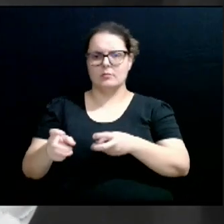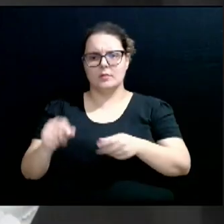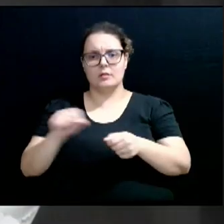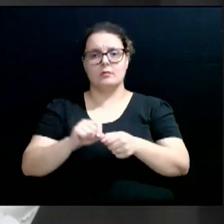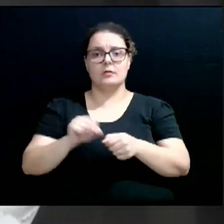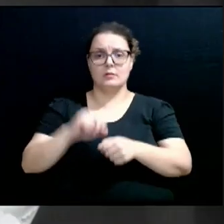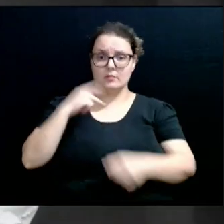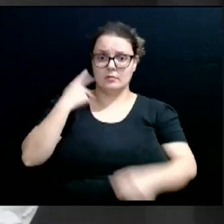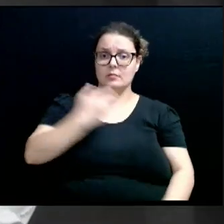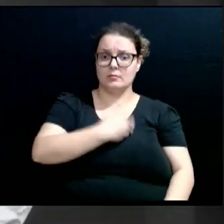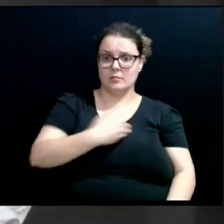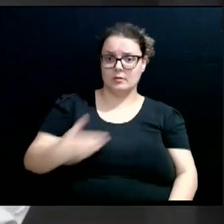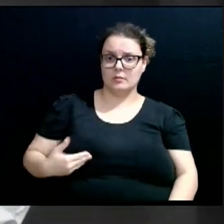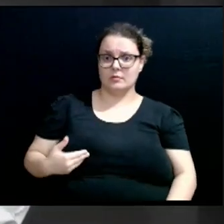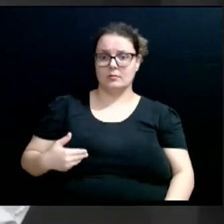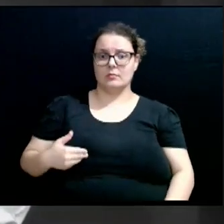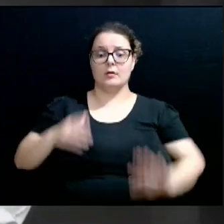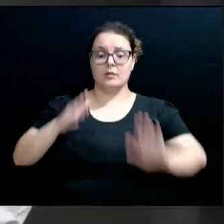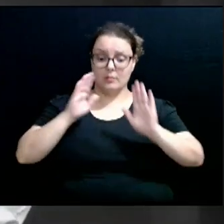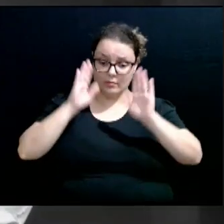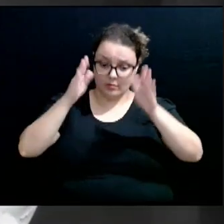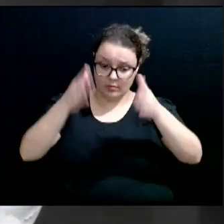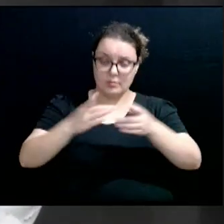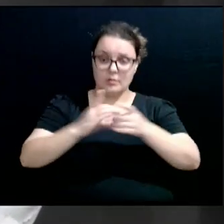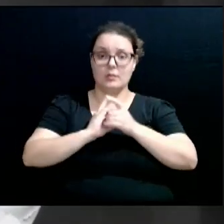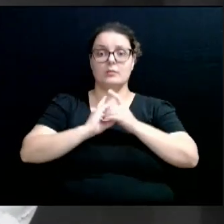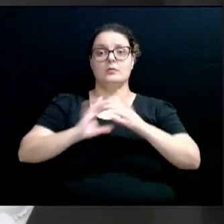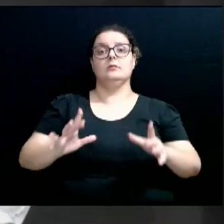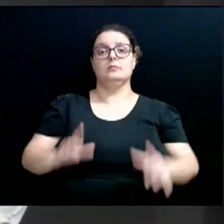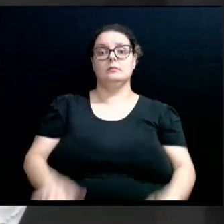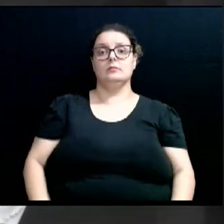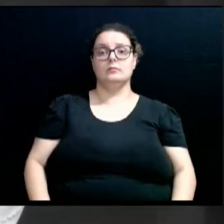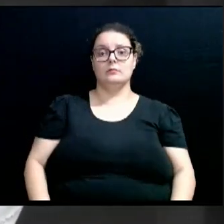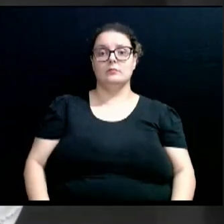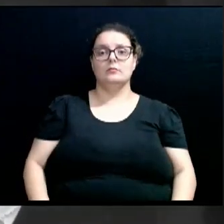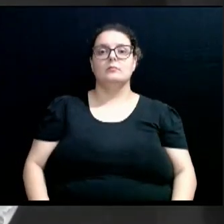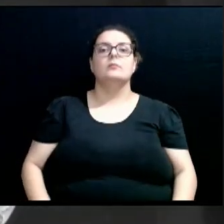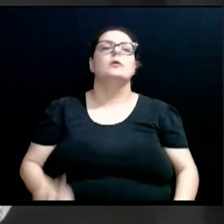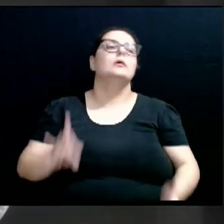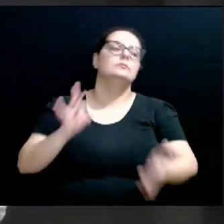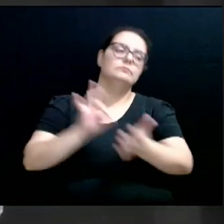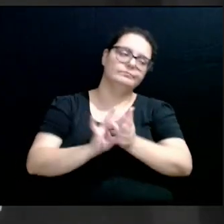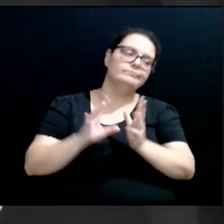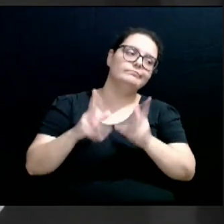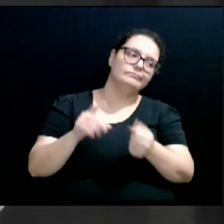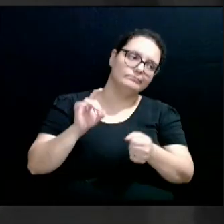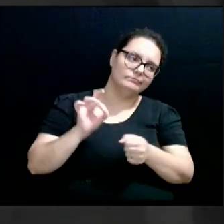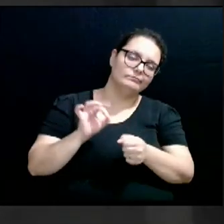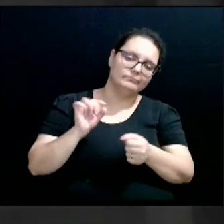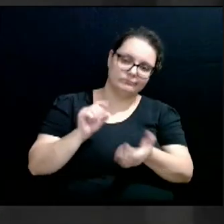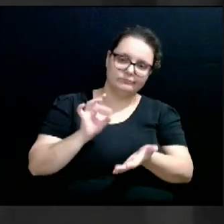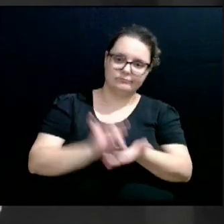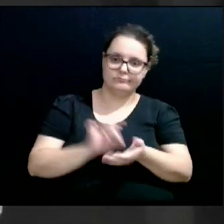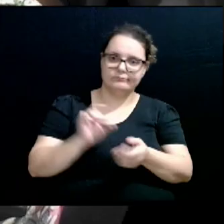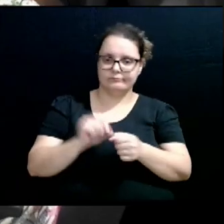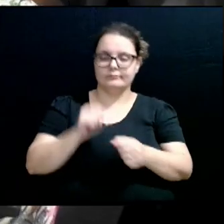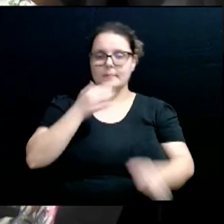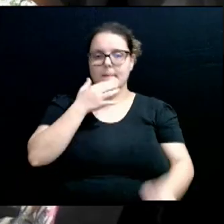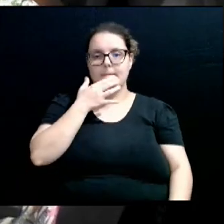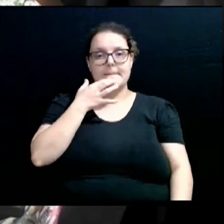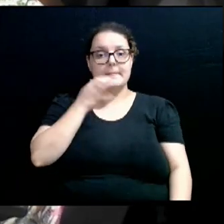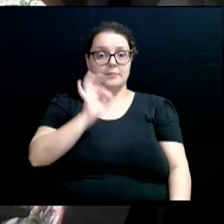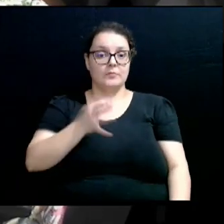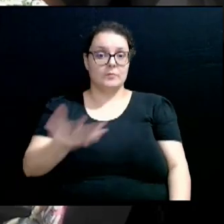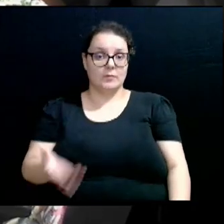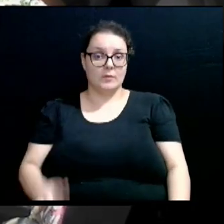realmente voltada, né, democrática, para que seja para todos realmente. Com certeza. Bom, o Vozes Negras